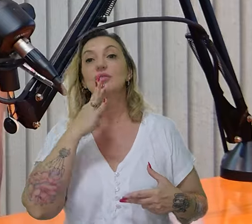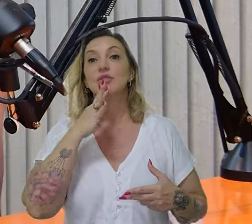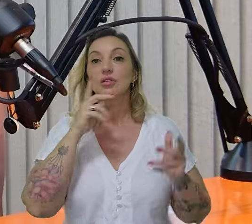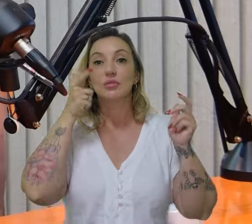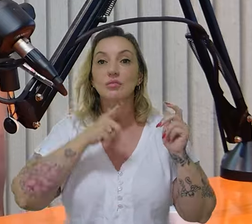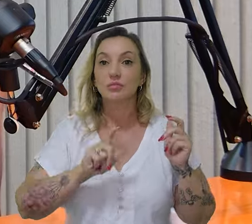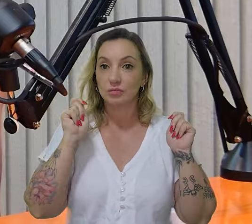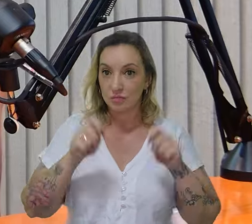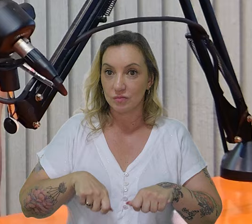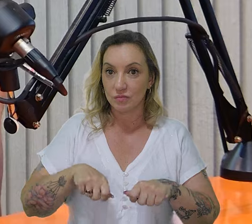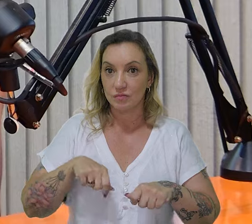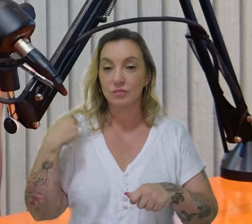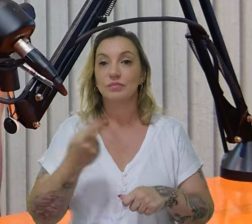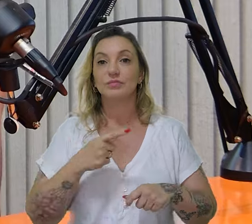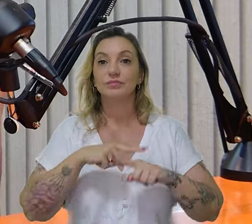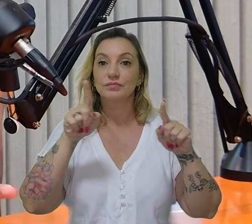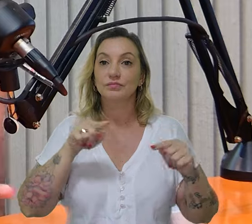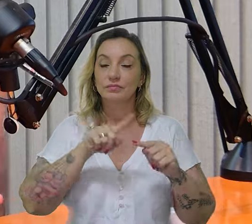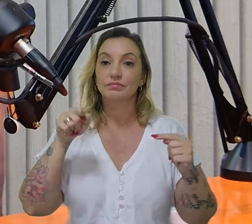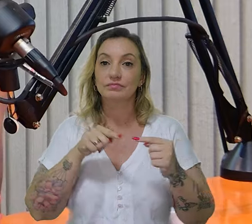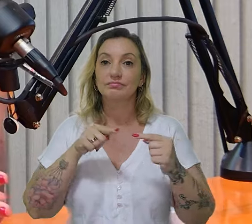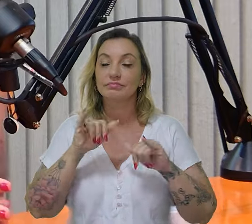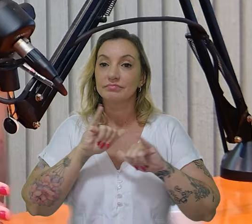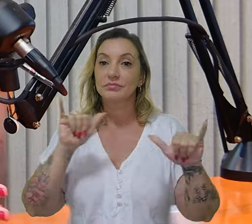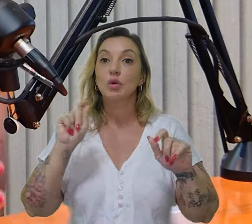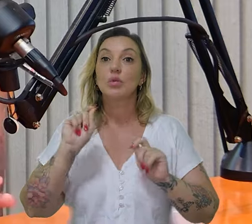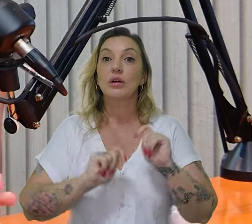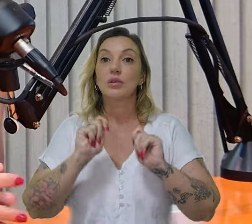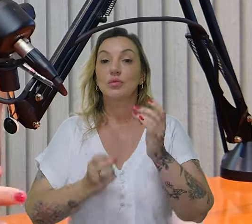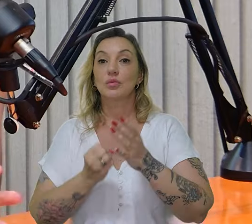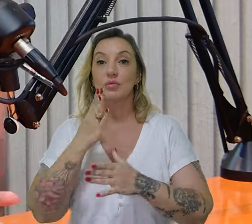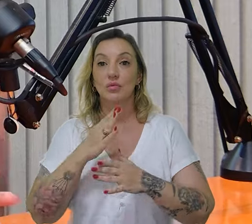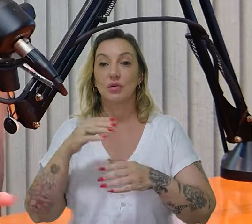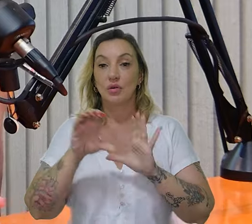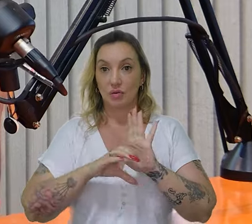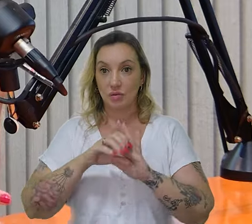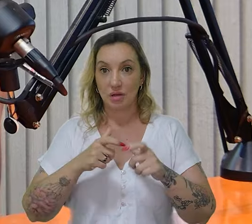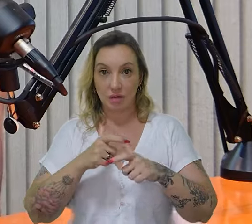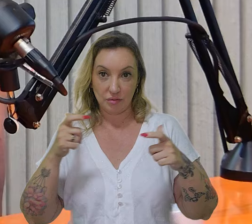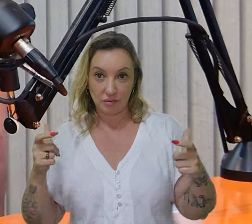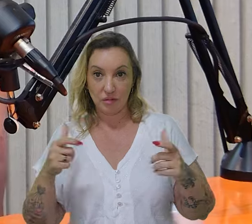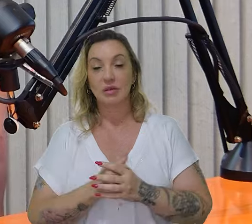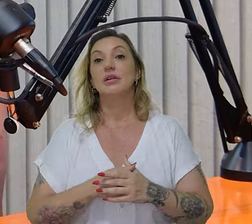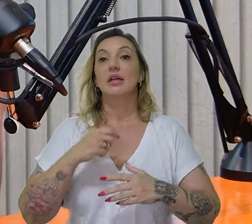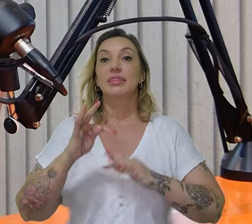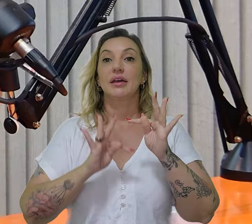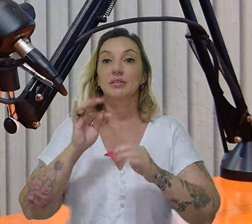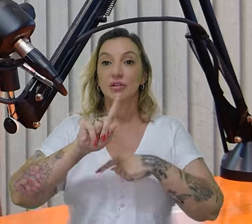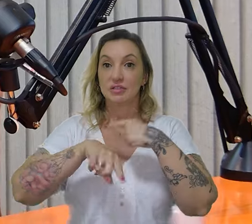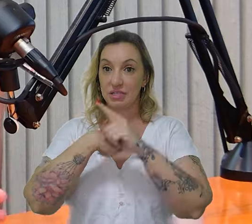conhecer a gente nossa função é divulgar o que é economia criativa nesse conceito mais amplo né O que são as tecnologias